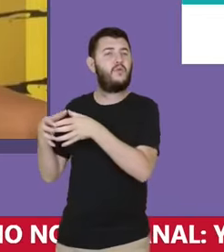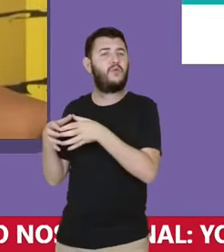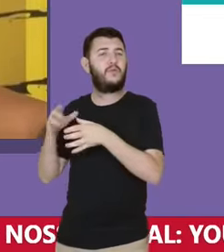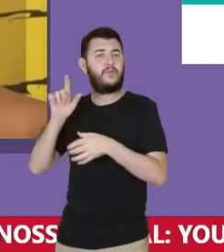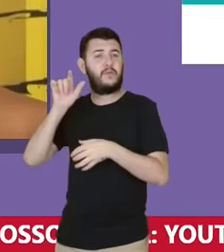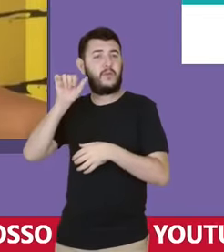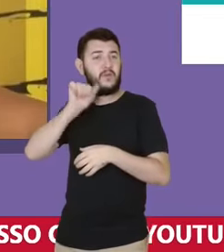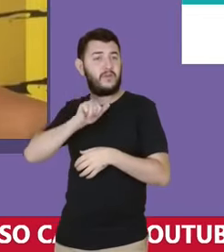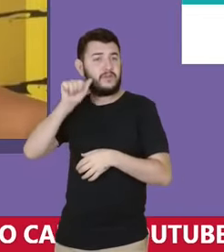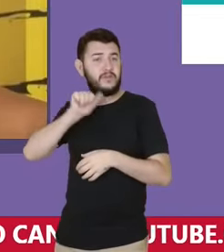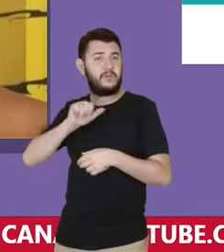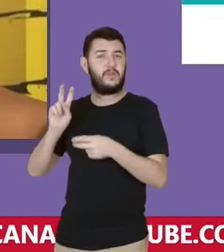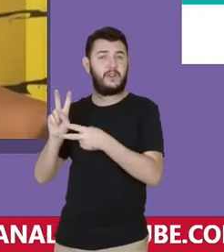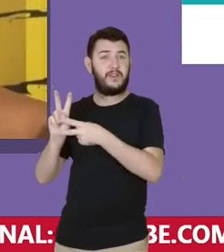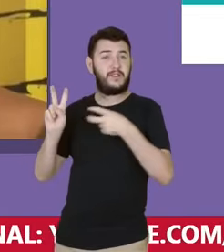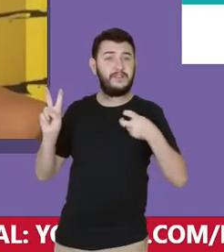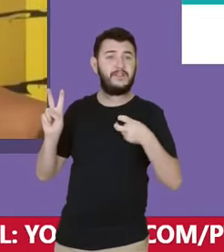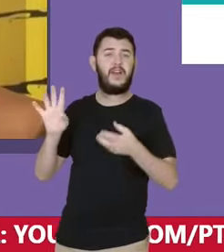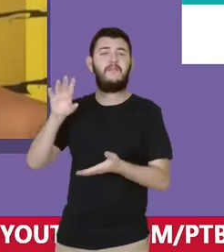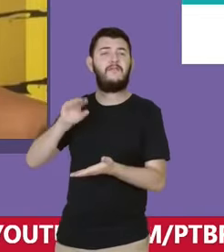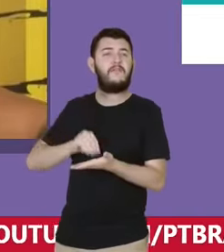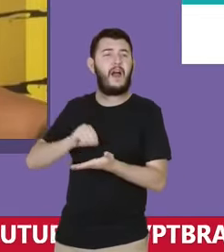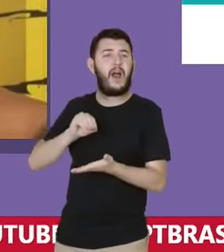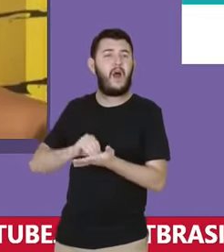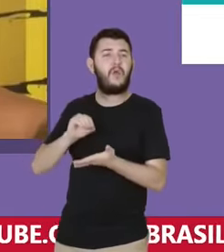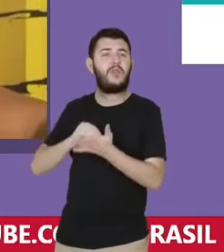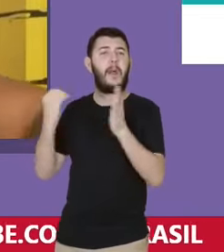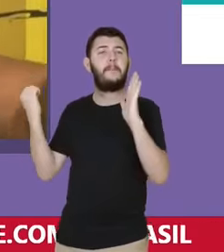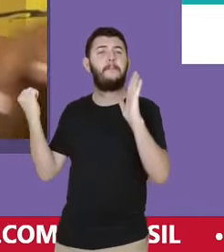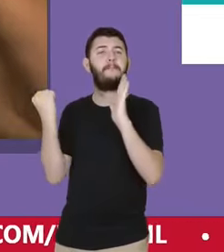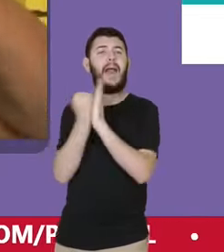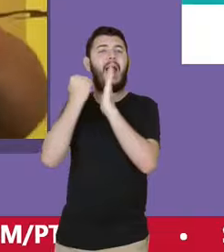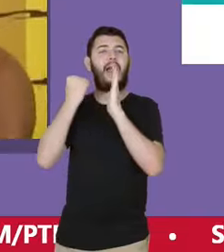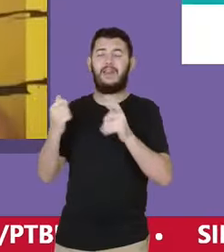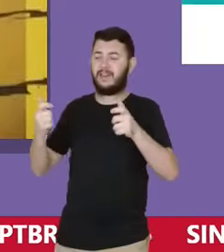questão da ausência de demarcação, né? Nós sabemos que